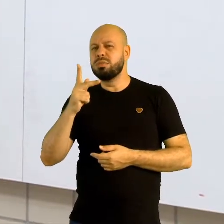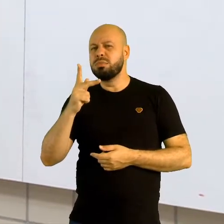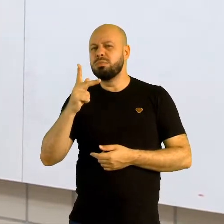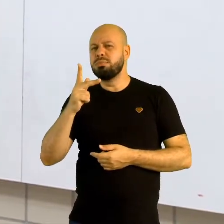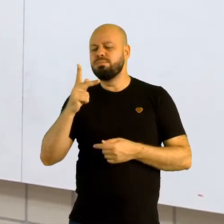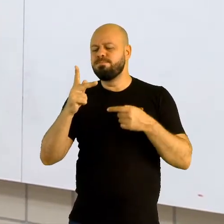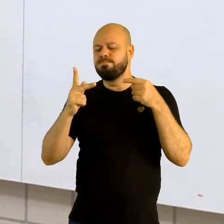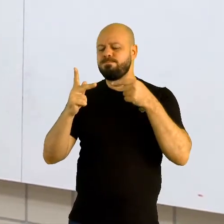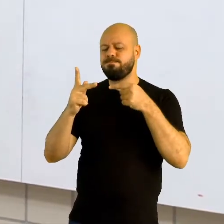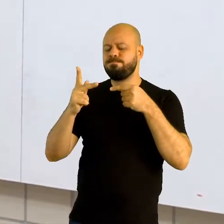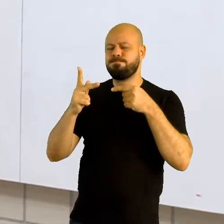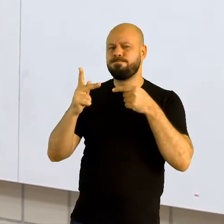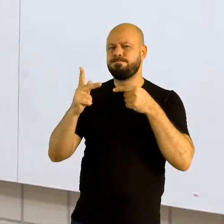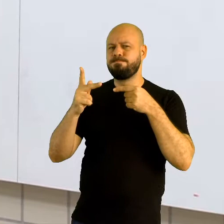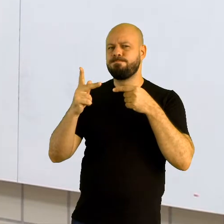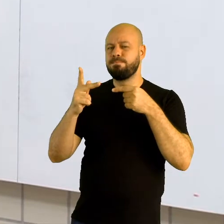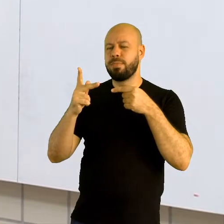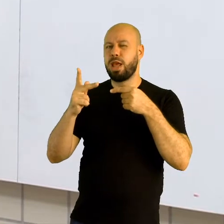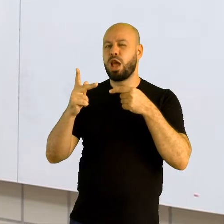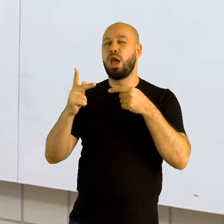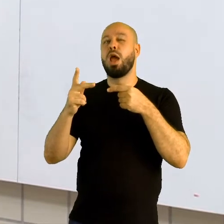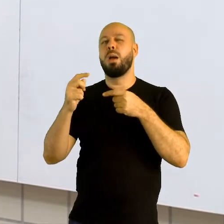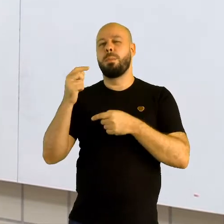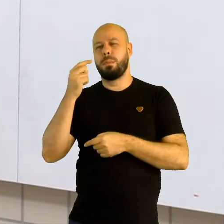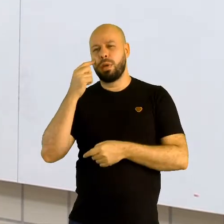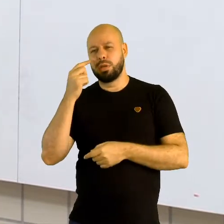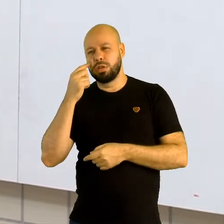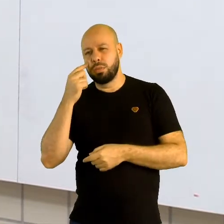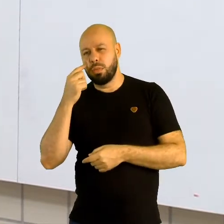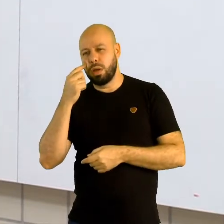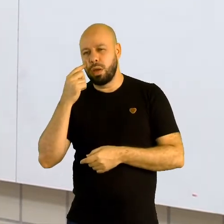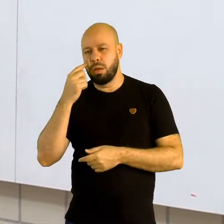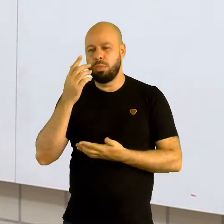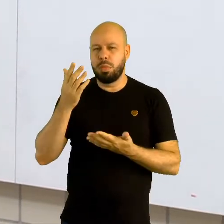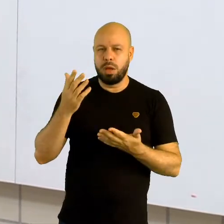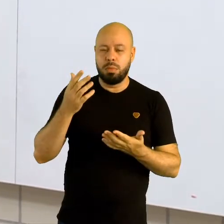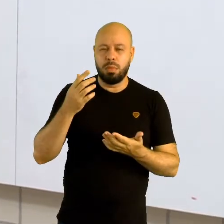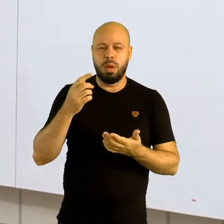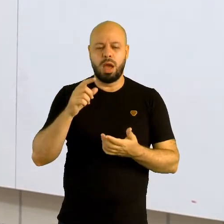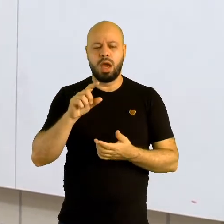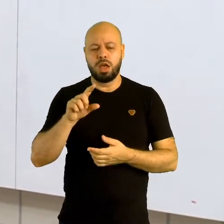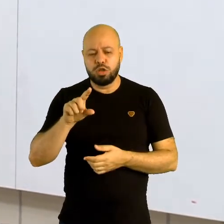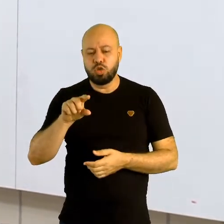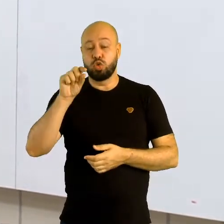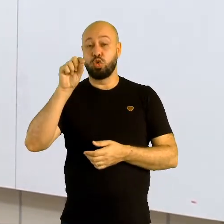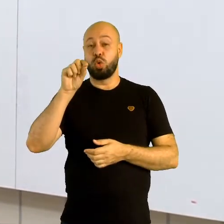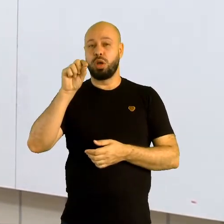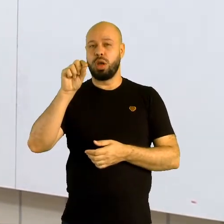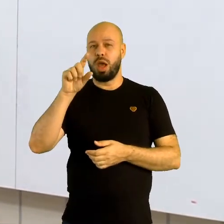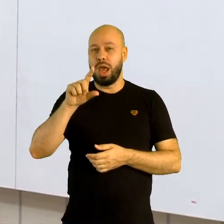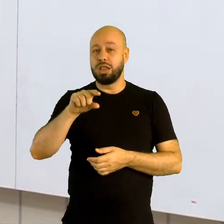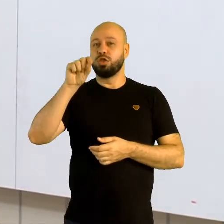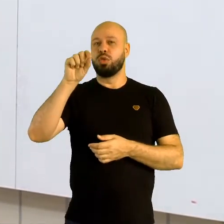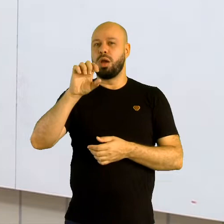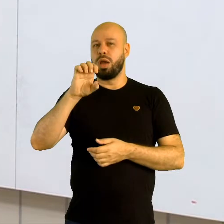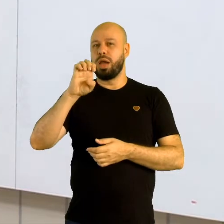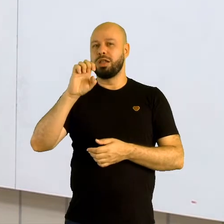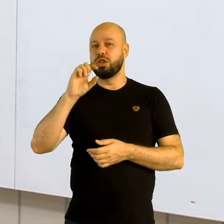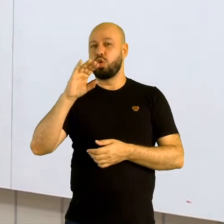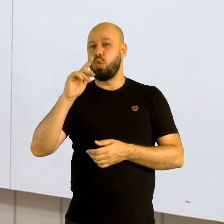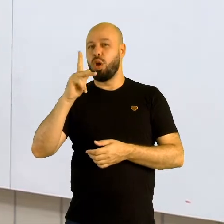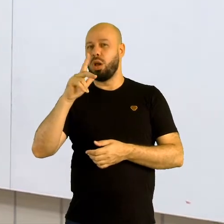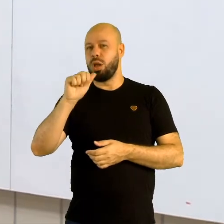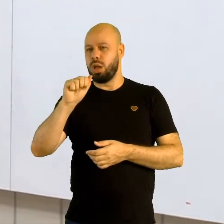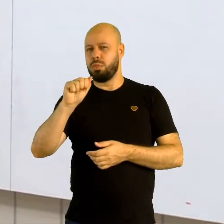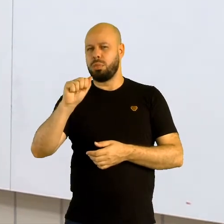eu falo de escolhas, tá? Quando eu te faço uma escolha, por exemplo, aqui eu pergunto